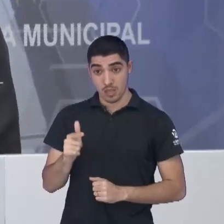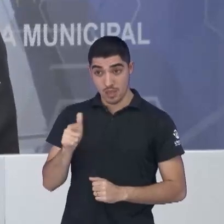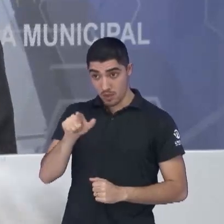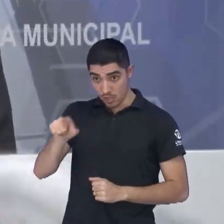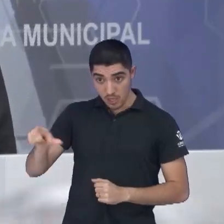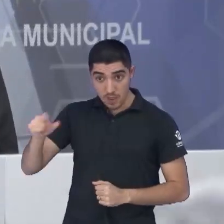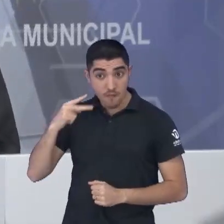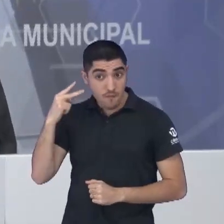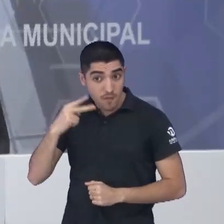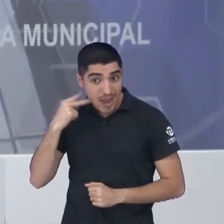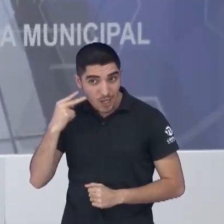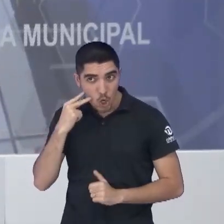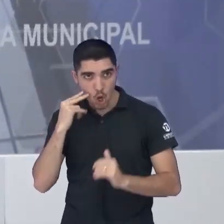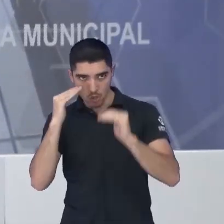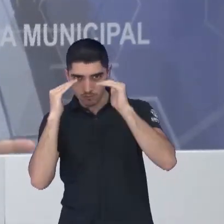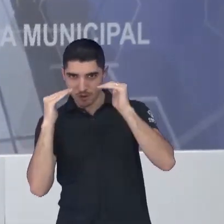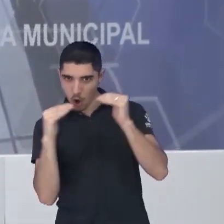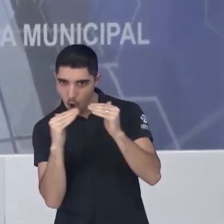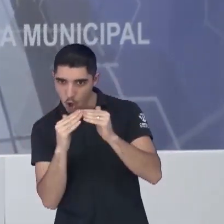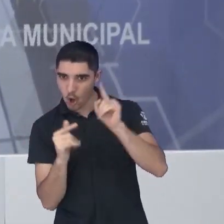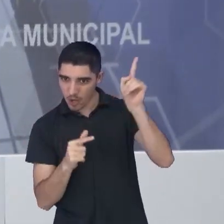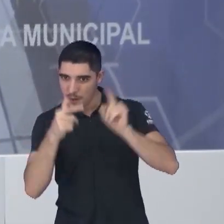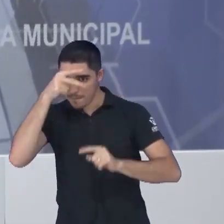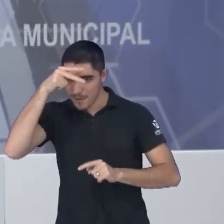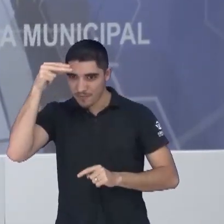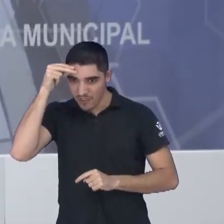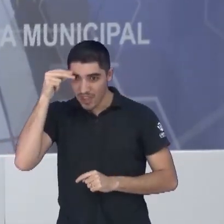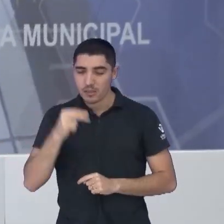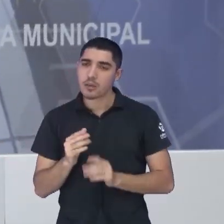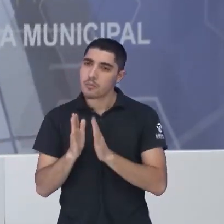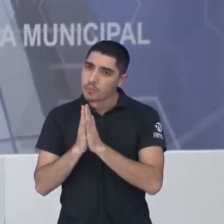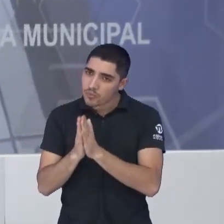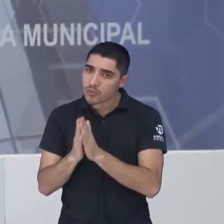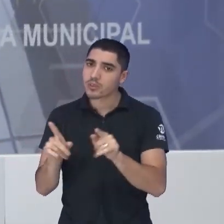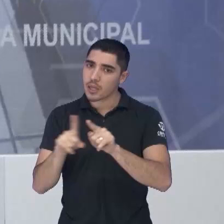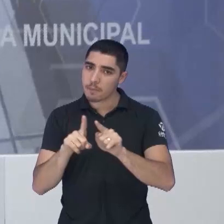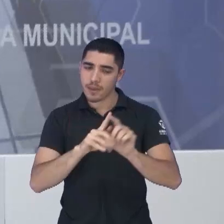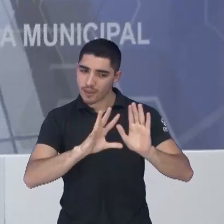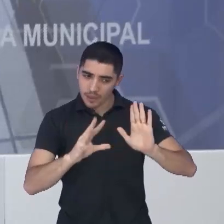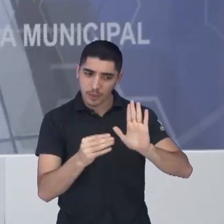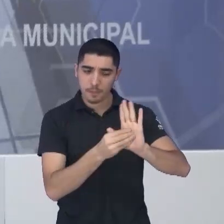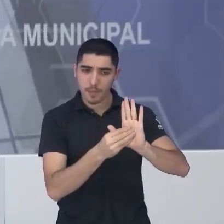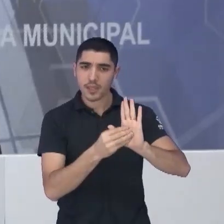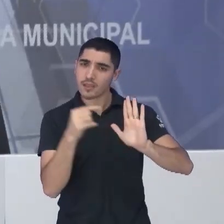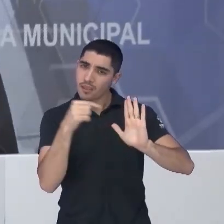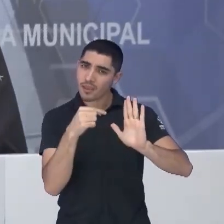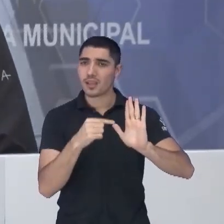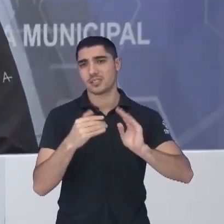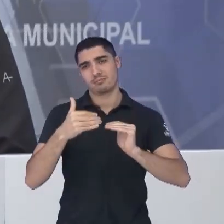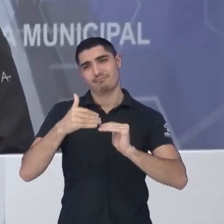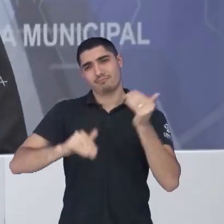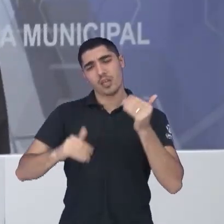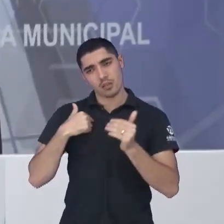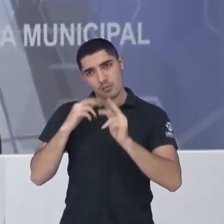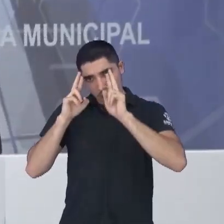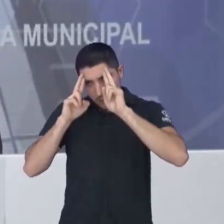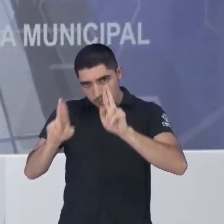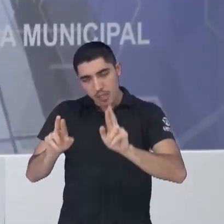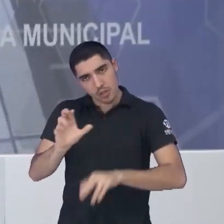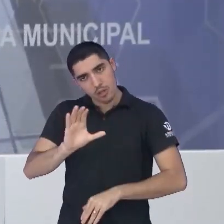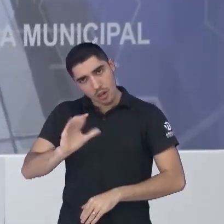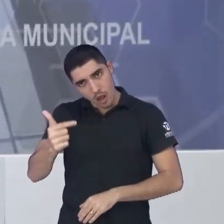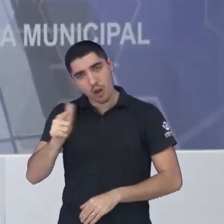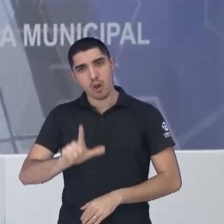da base, eu peço também, se possível, o voto contrário à emenda do vereador Juvenil, respeitosamente, e o voto